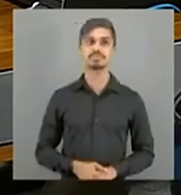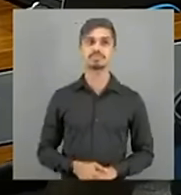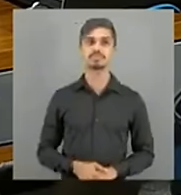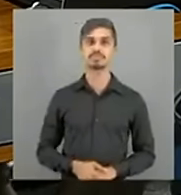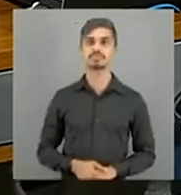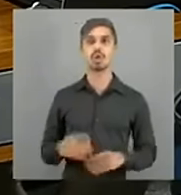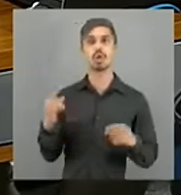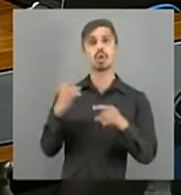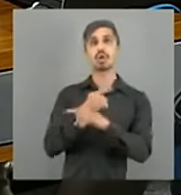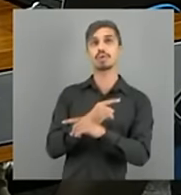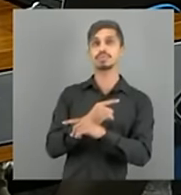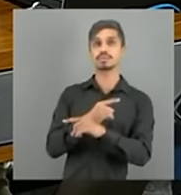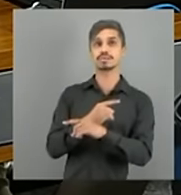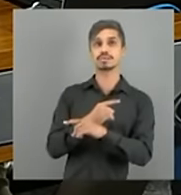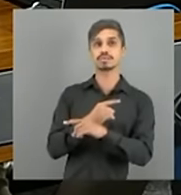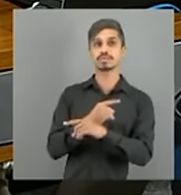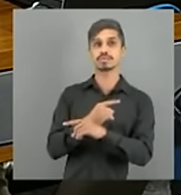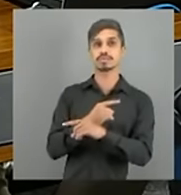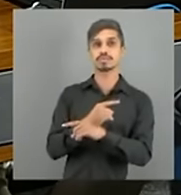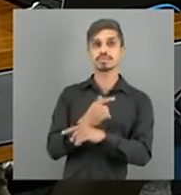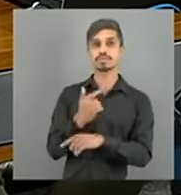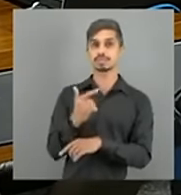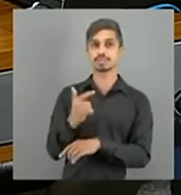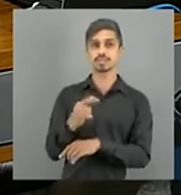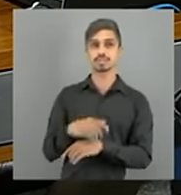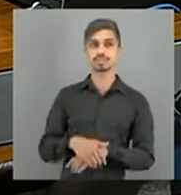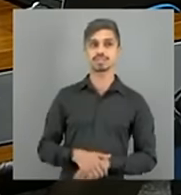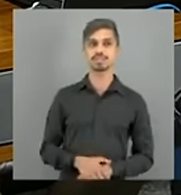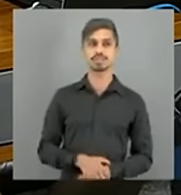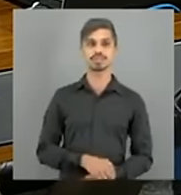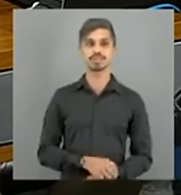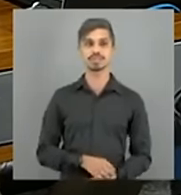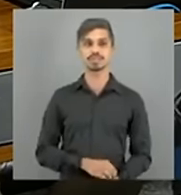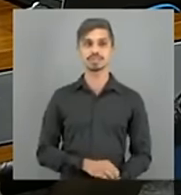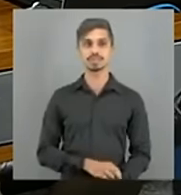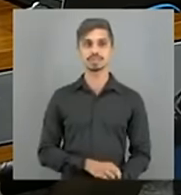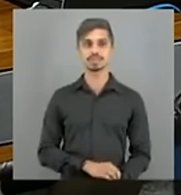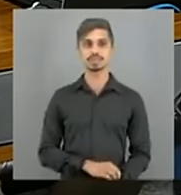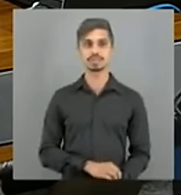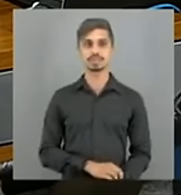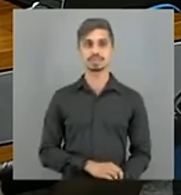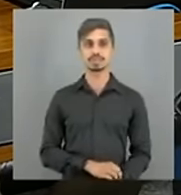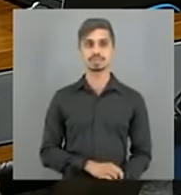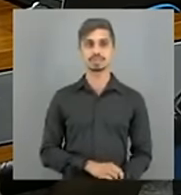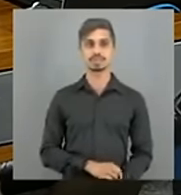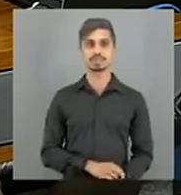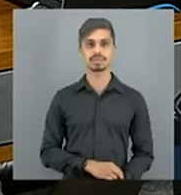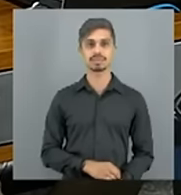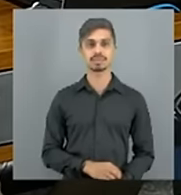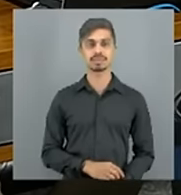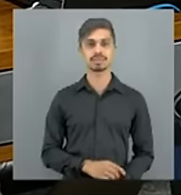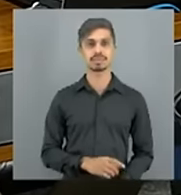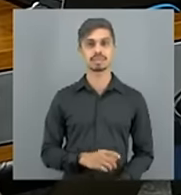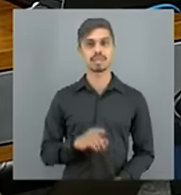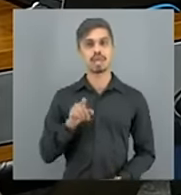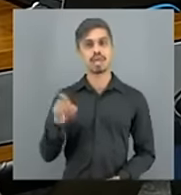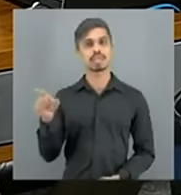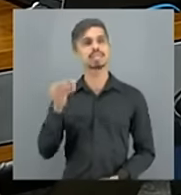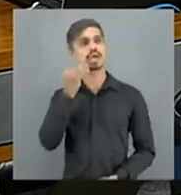Pelo contrário, me odeiam. Tá certo. Mas elas fizeram alguma coisa para chegar até